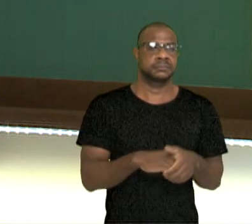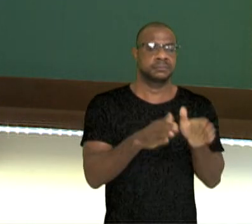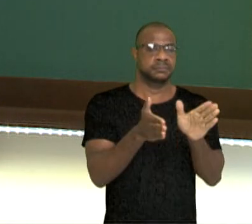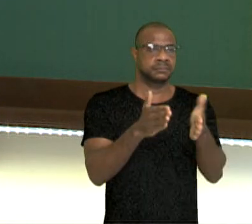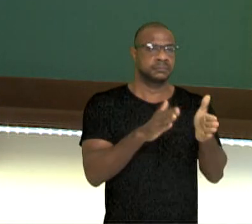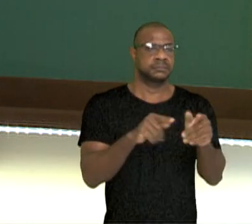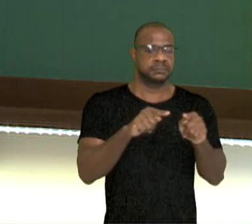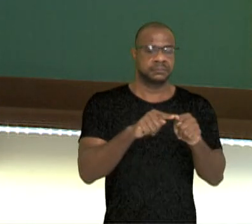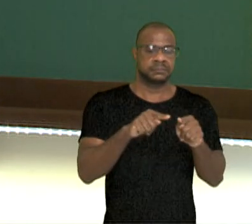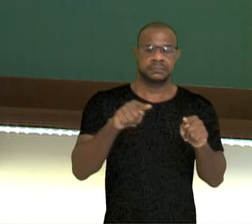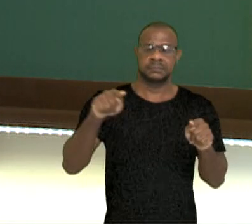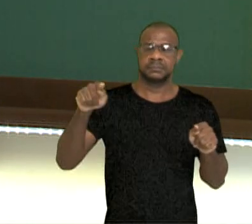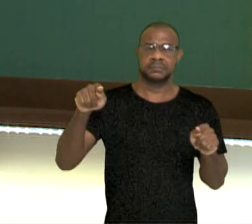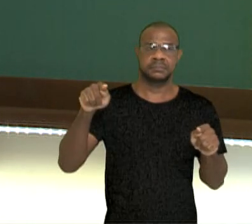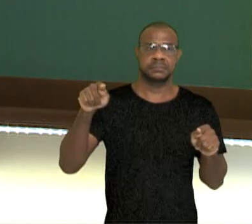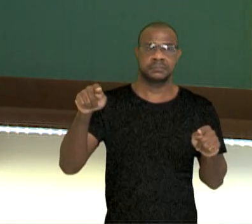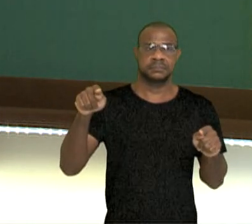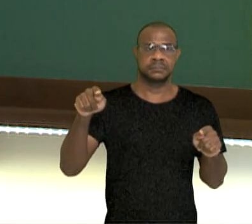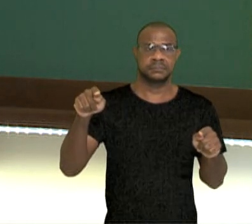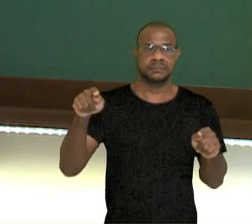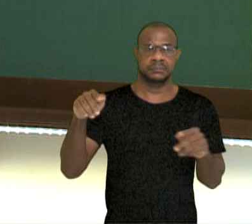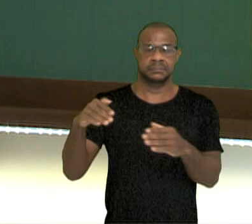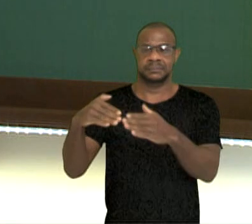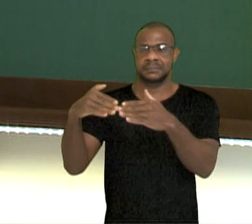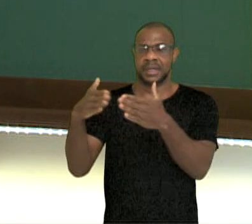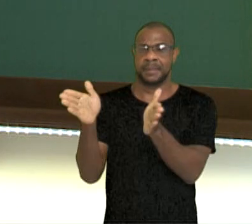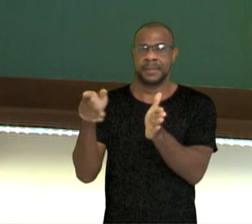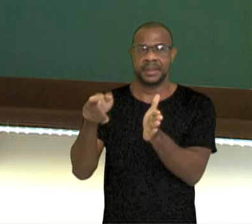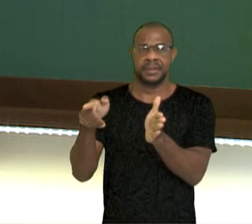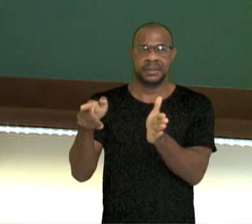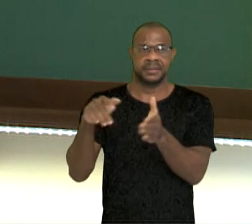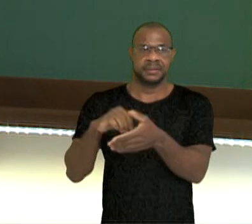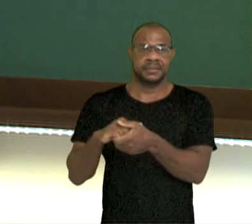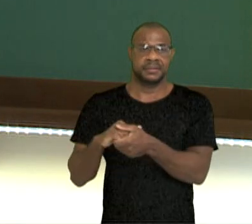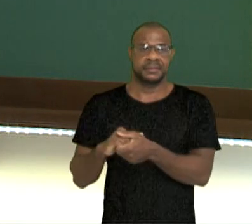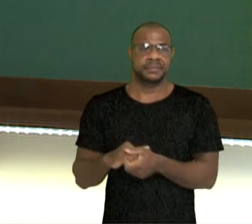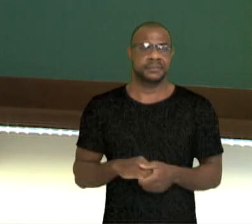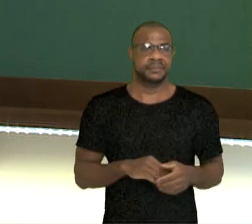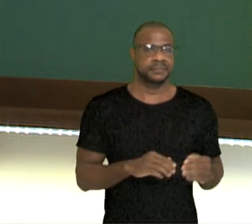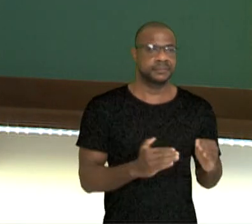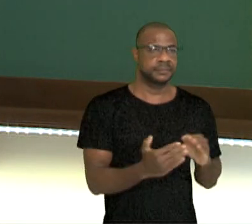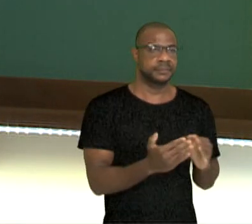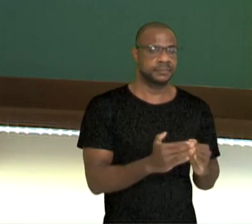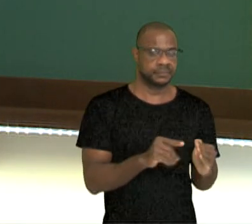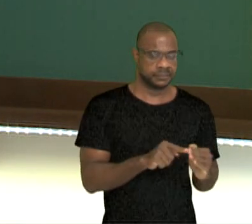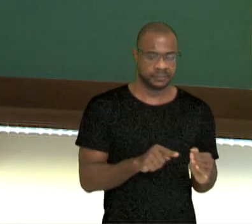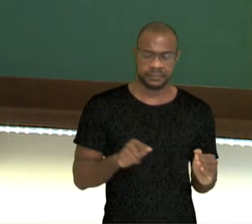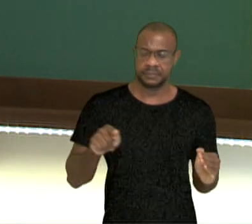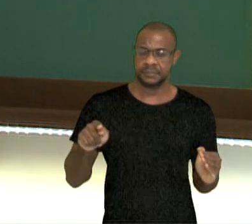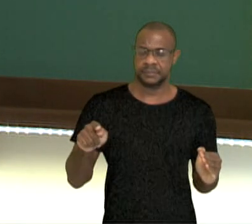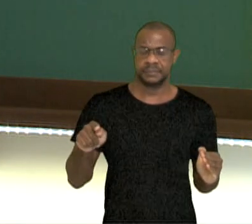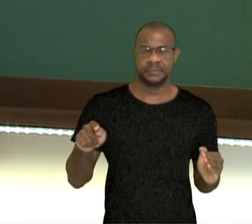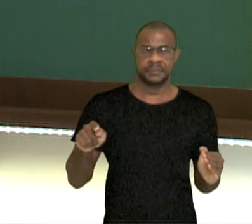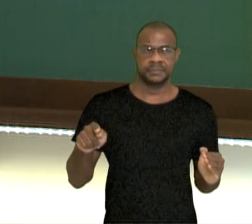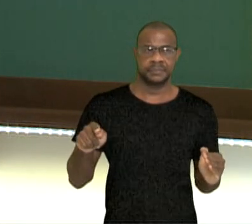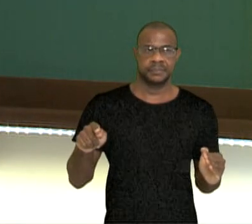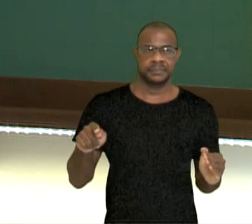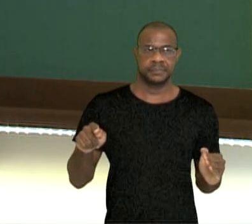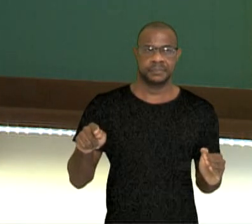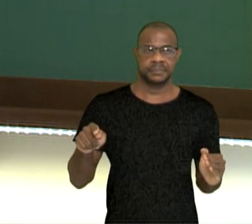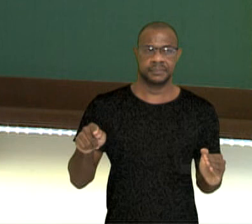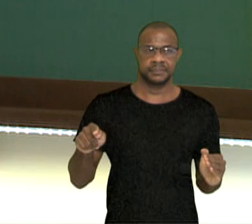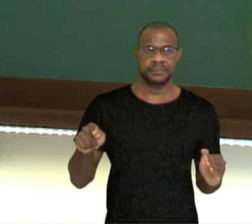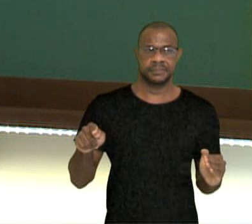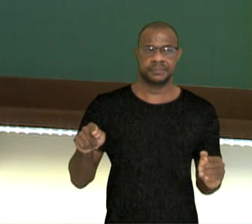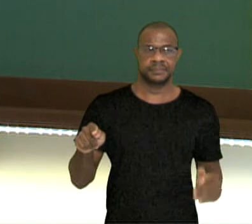formas planificadas vai ser esse aqui. Então, aqui eu tenho da caixa, né? O cubo. E aqui eu tenho a pirâmide aqui, que é um quadradinho